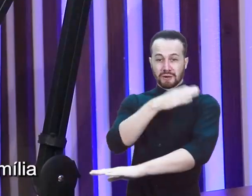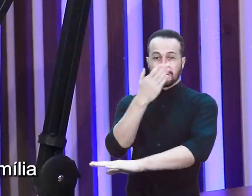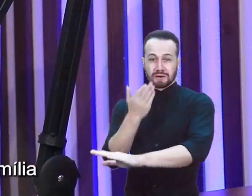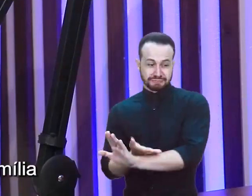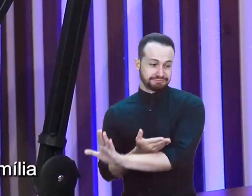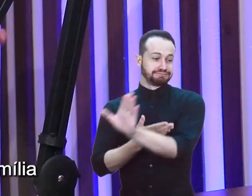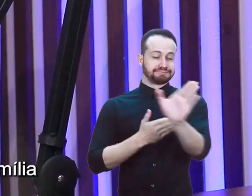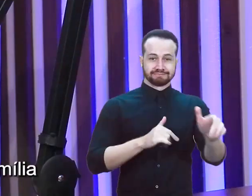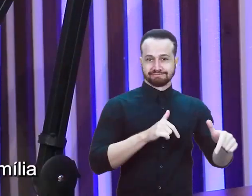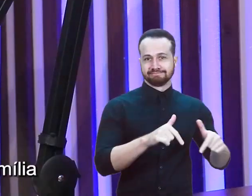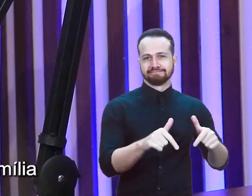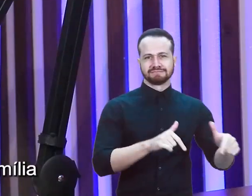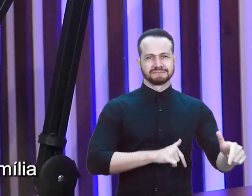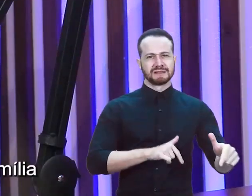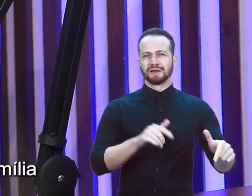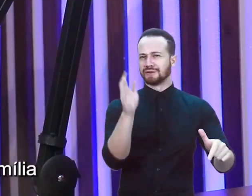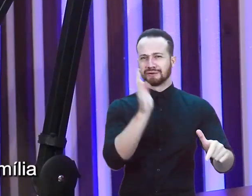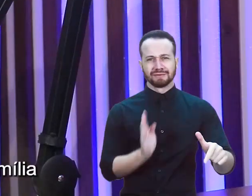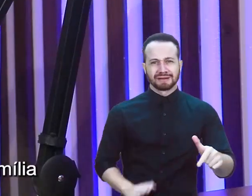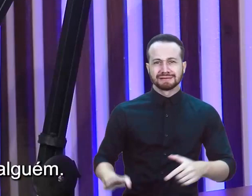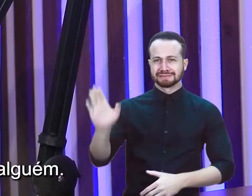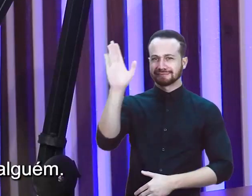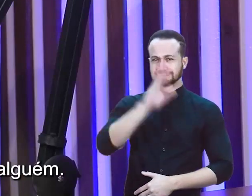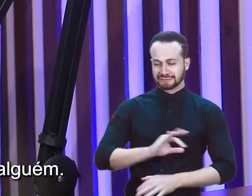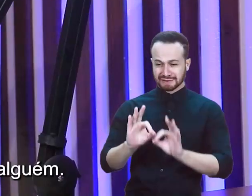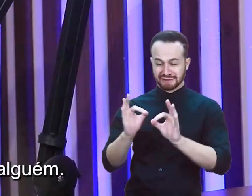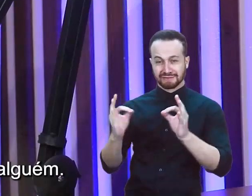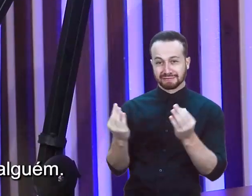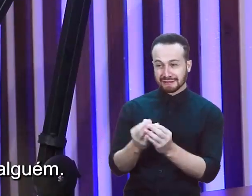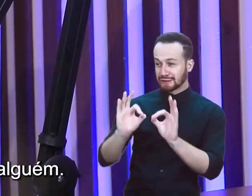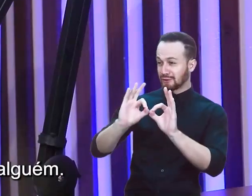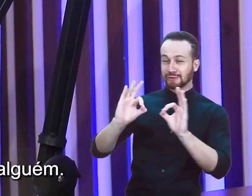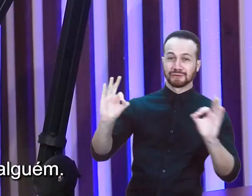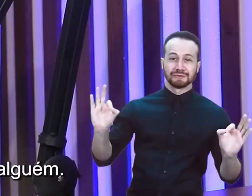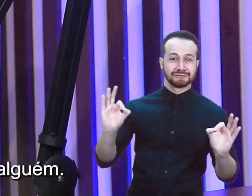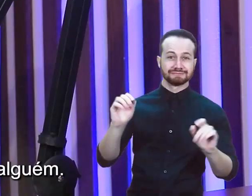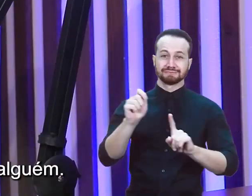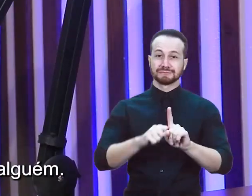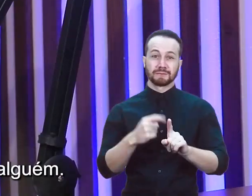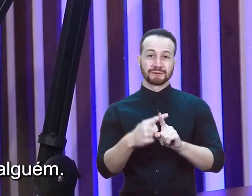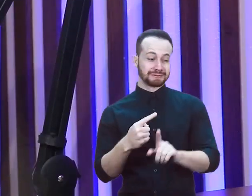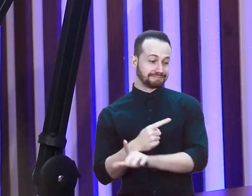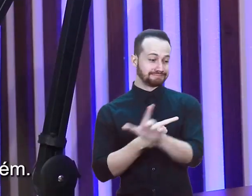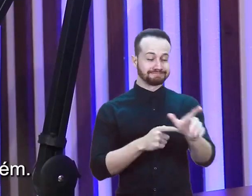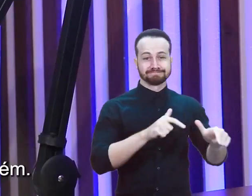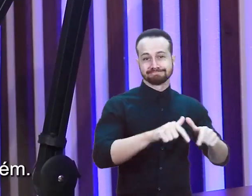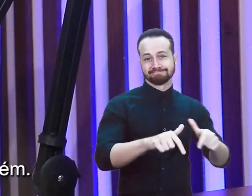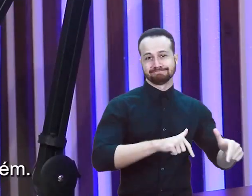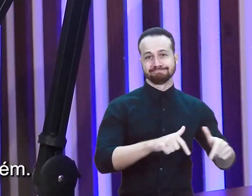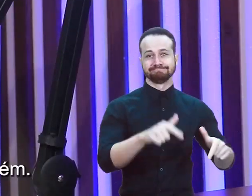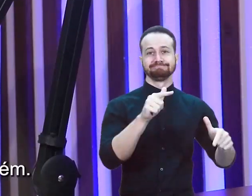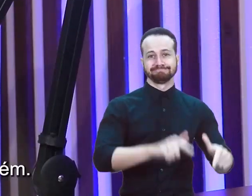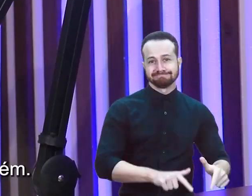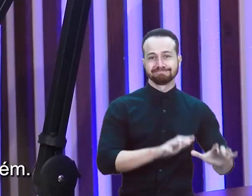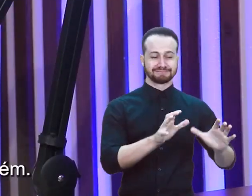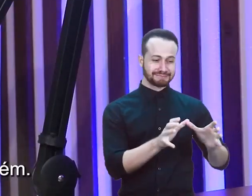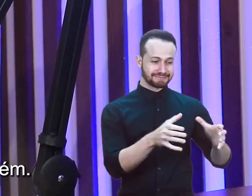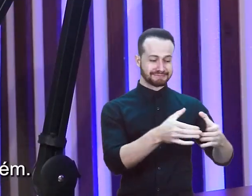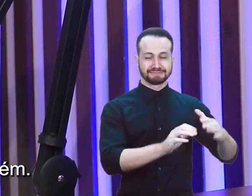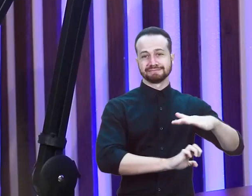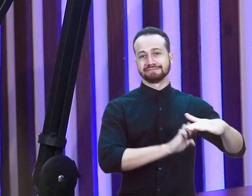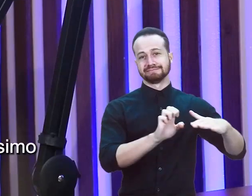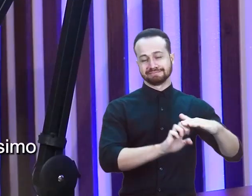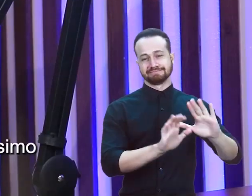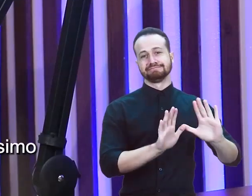inteiro. Tem gente no Brasil que não tem convívio com a família por meses, porque ele está trabalhando para alguém. Ele está lá confinado na empresa